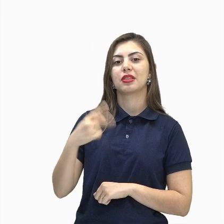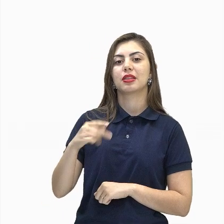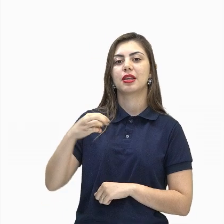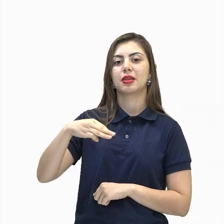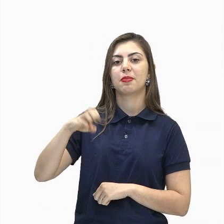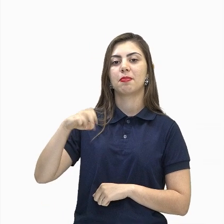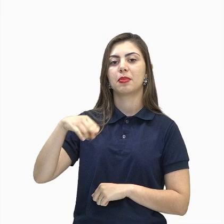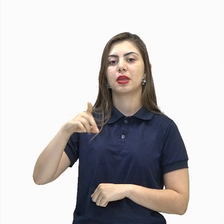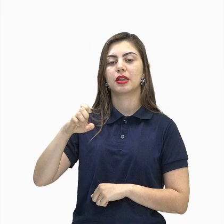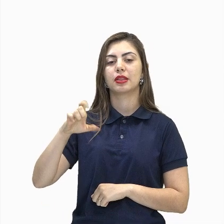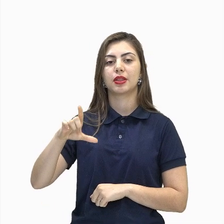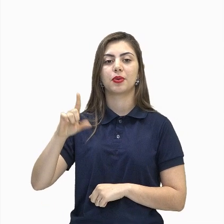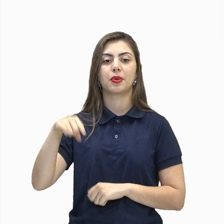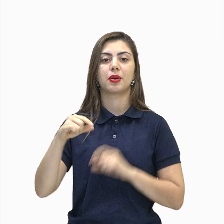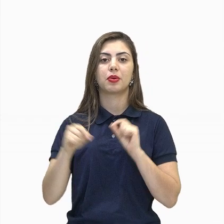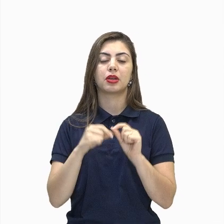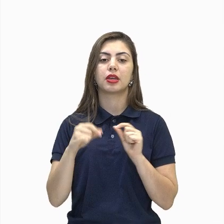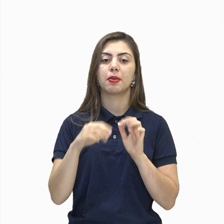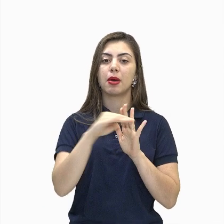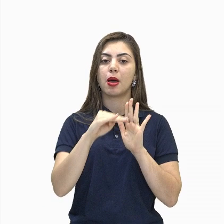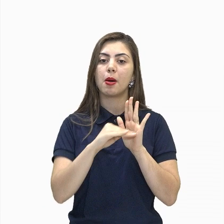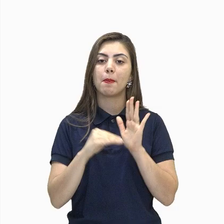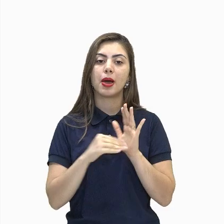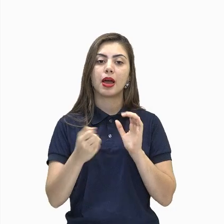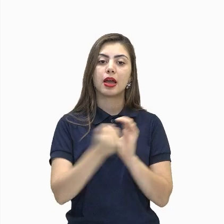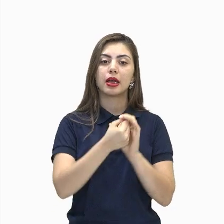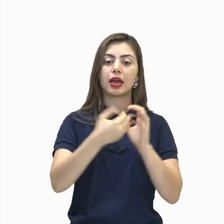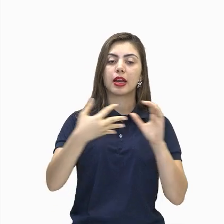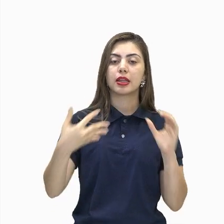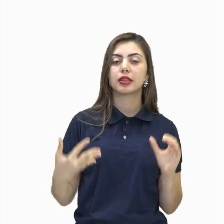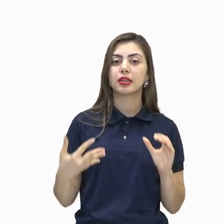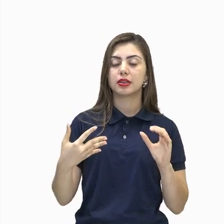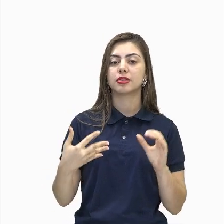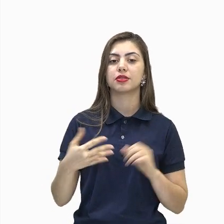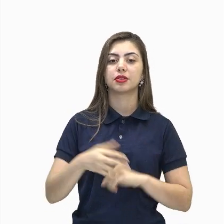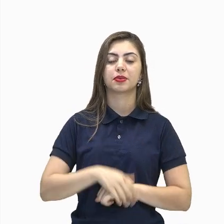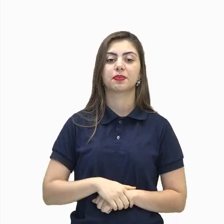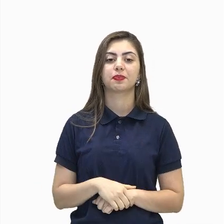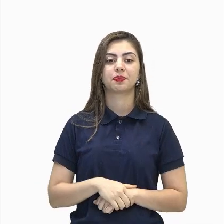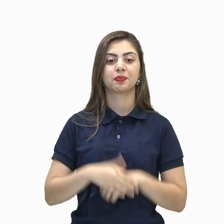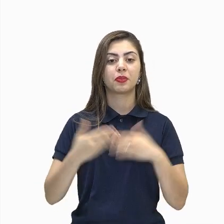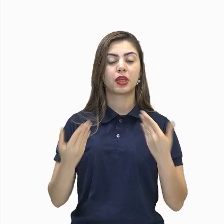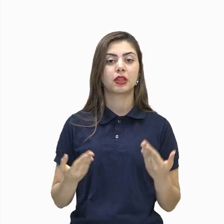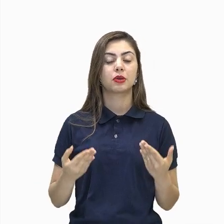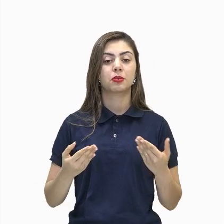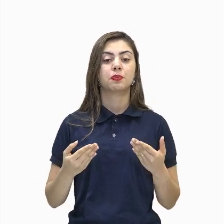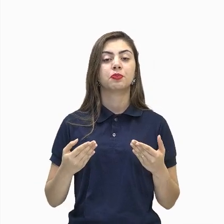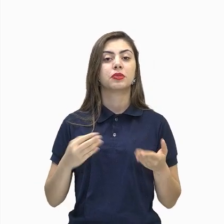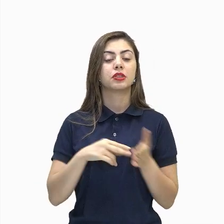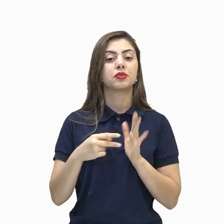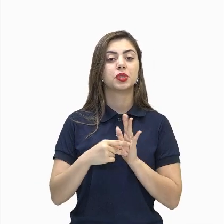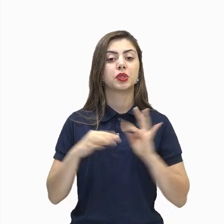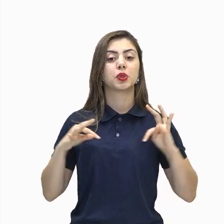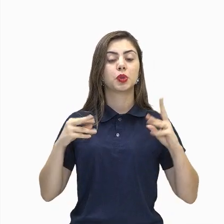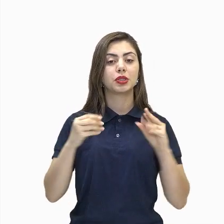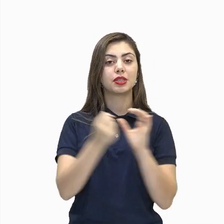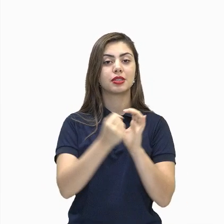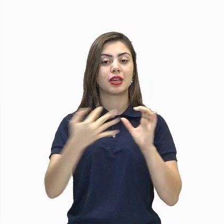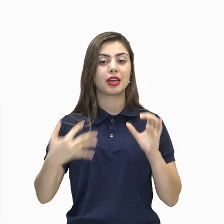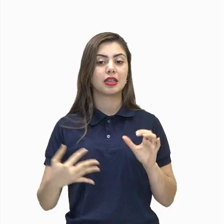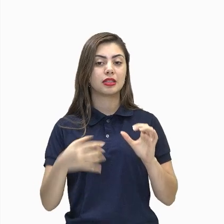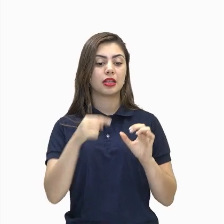da segregação dos caracteres ou da lei da segregação dos fatores, onde todas as características de um indivíduo